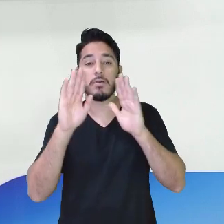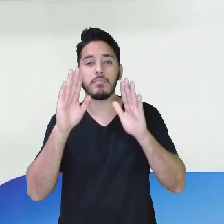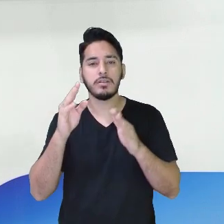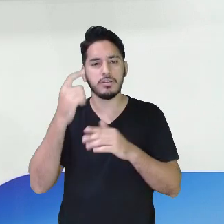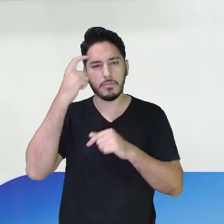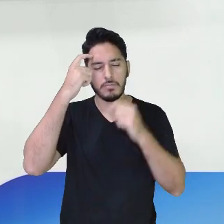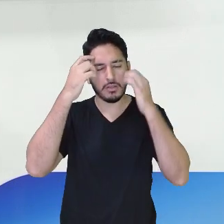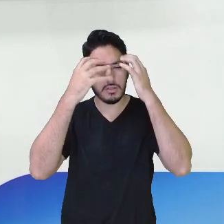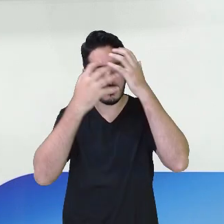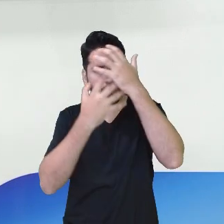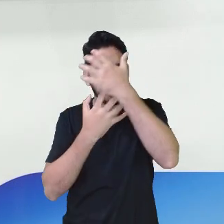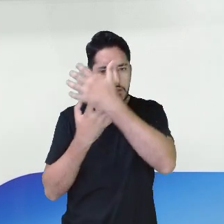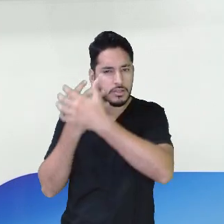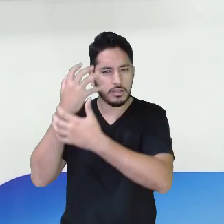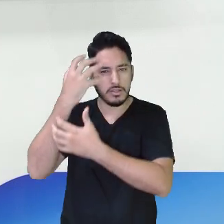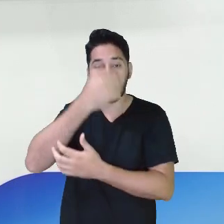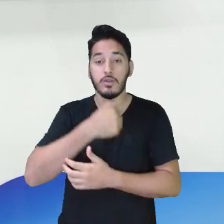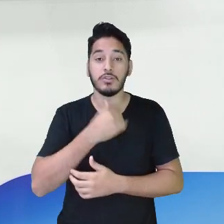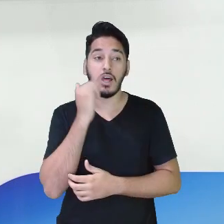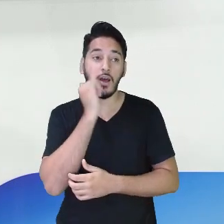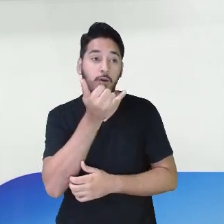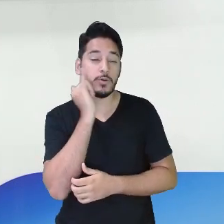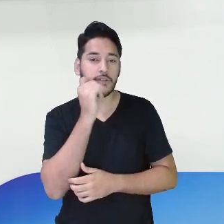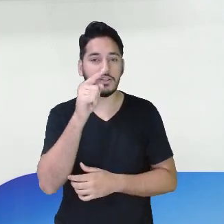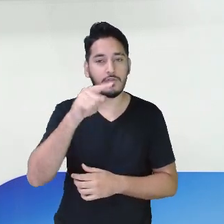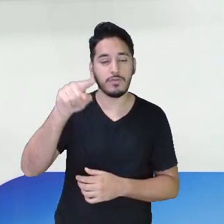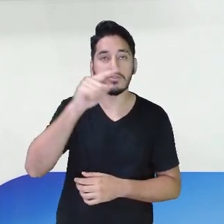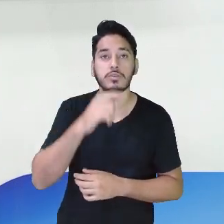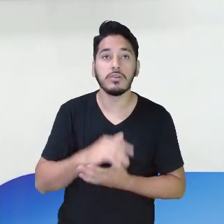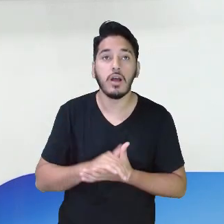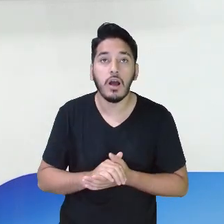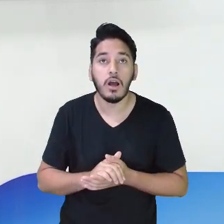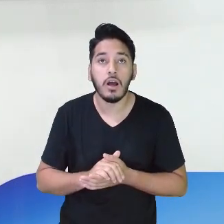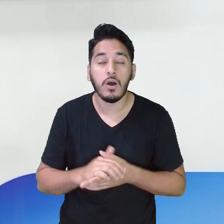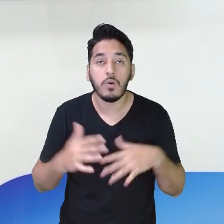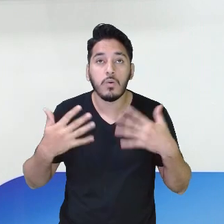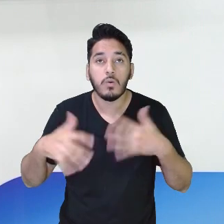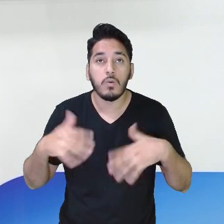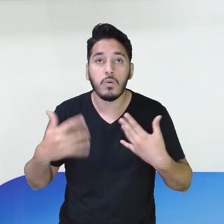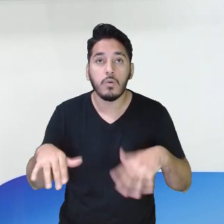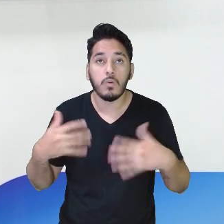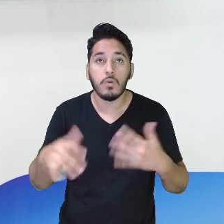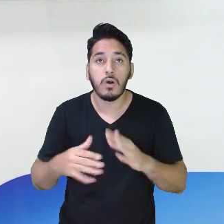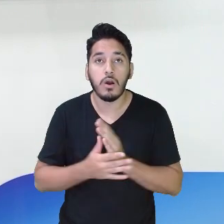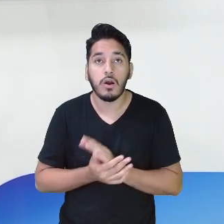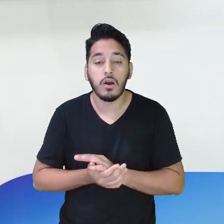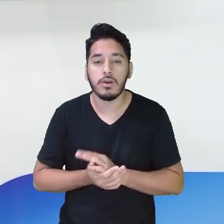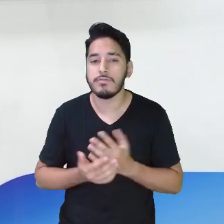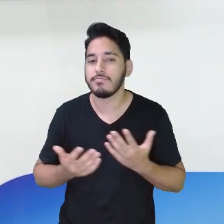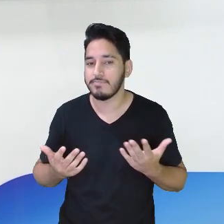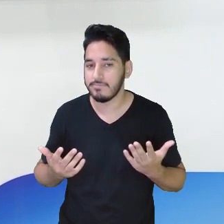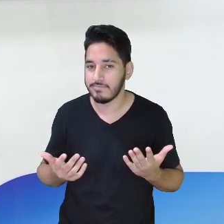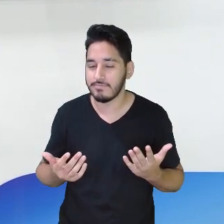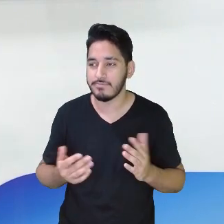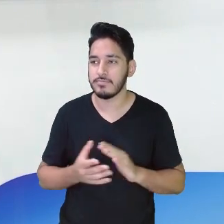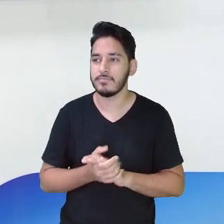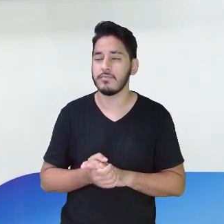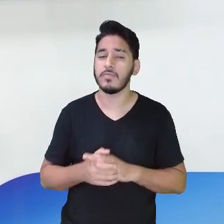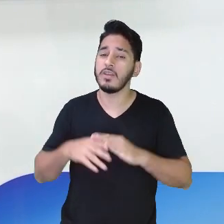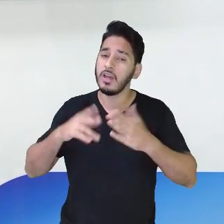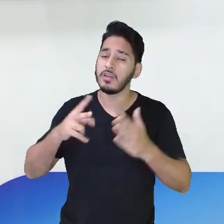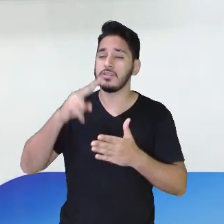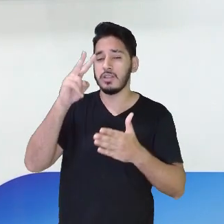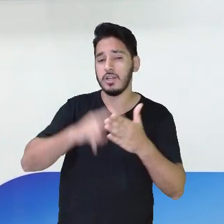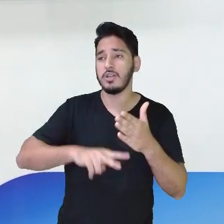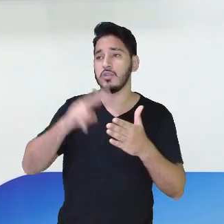com a nossa mente. Eu sei que eu estava contando e vocês imaginando aí a história se passando. E é isso que a